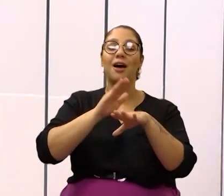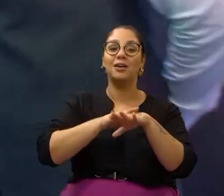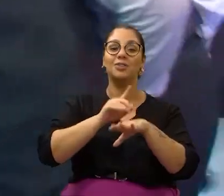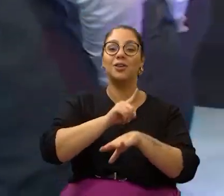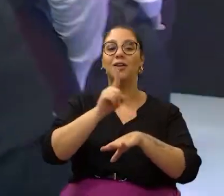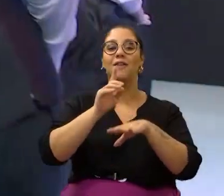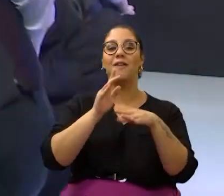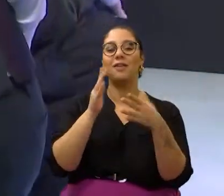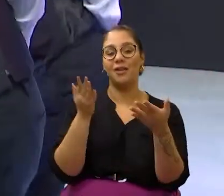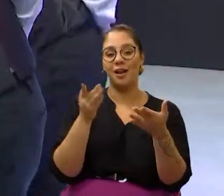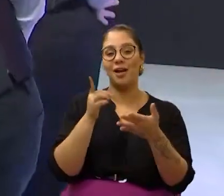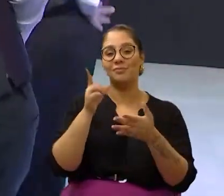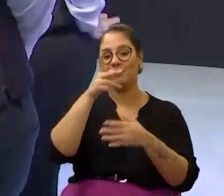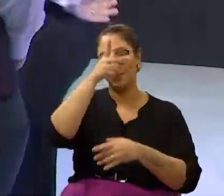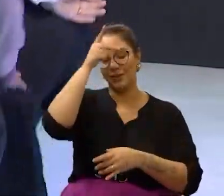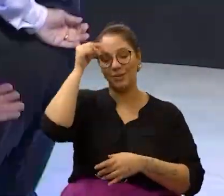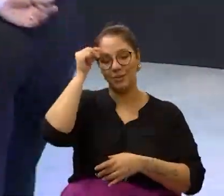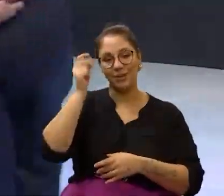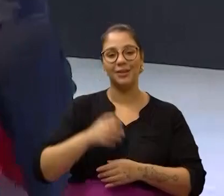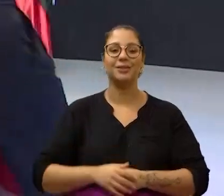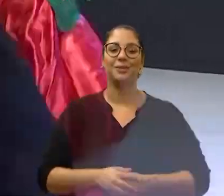realizadas.